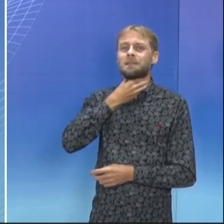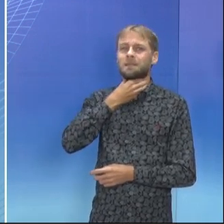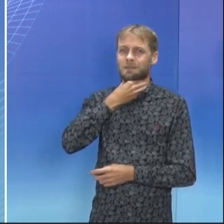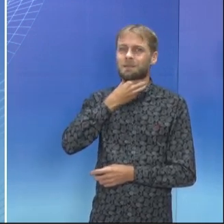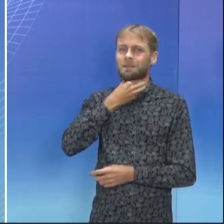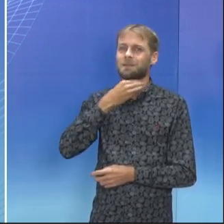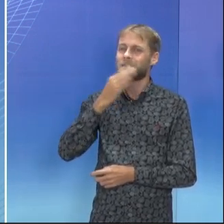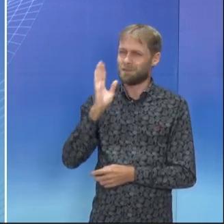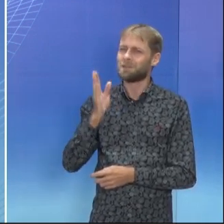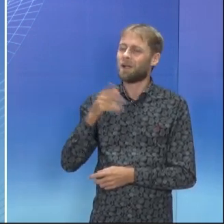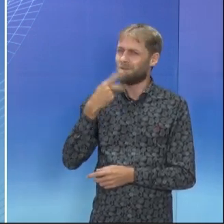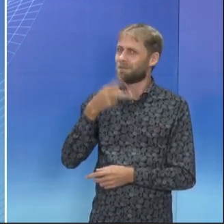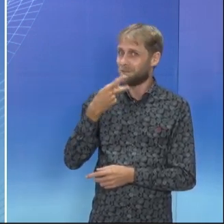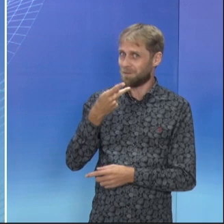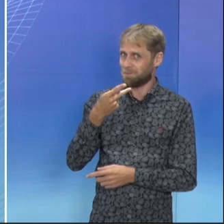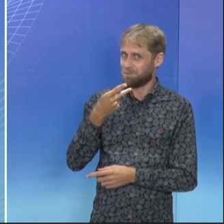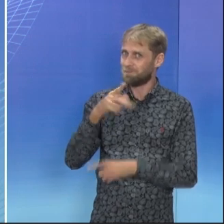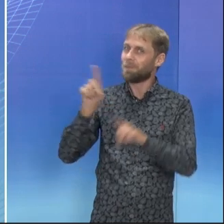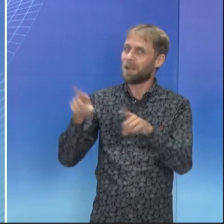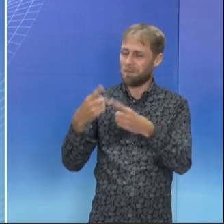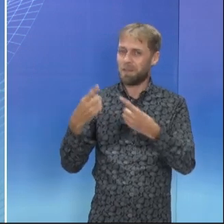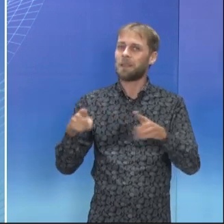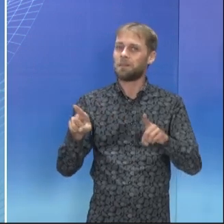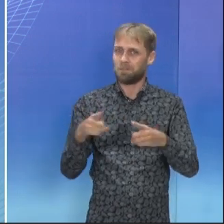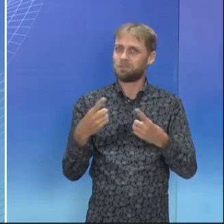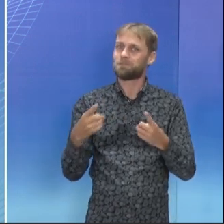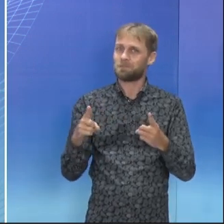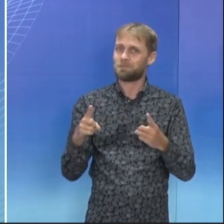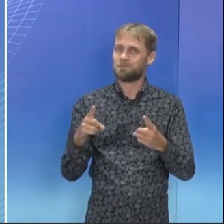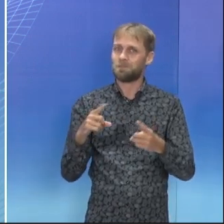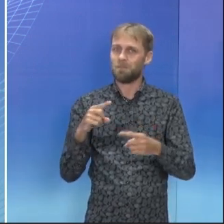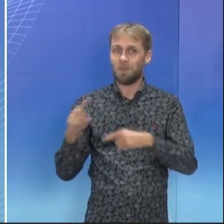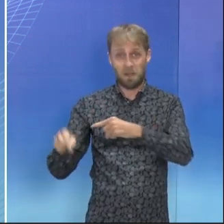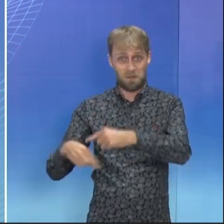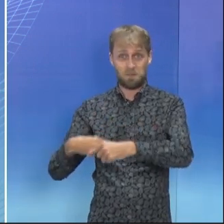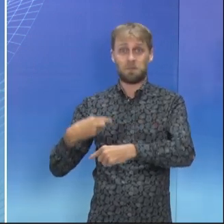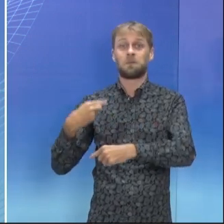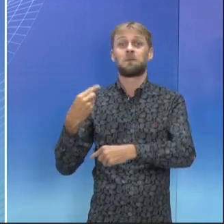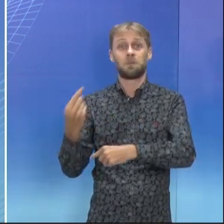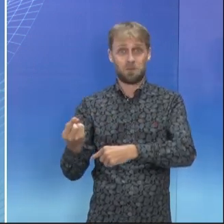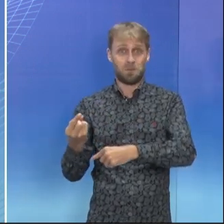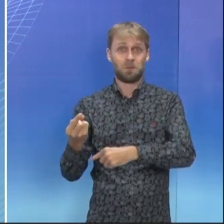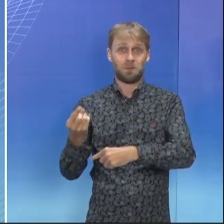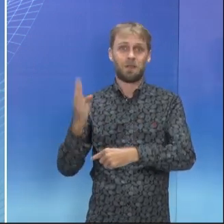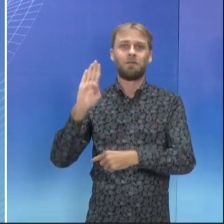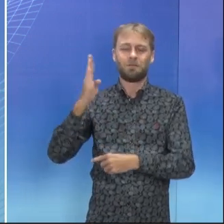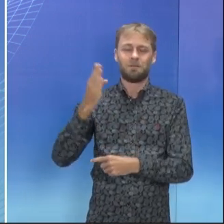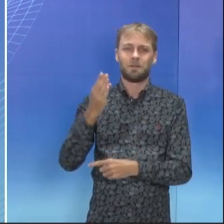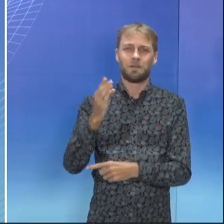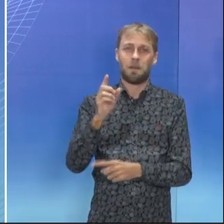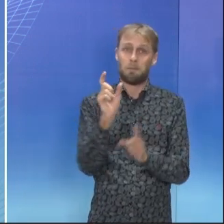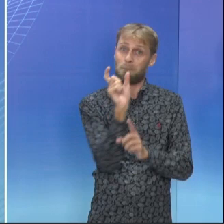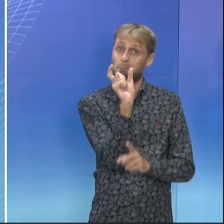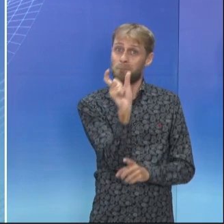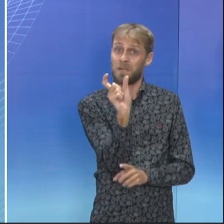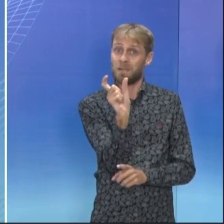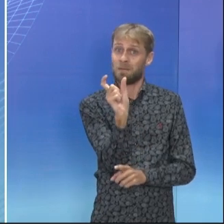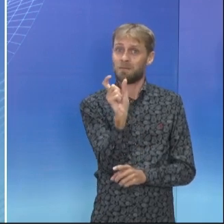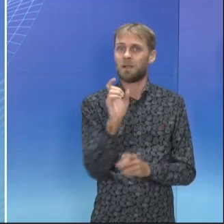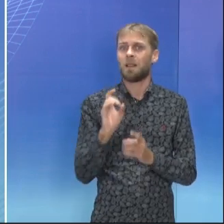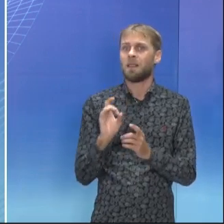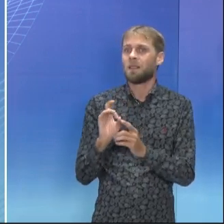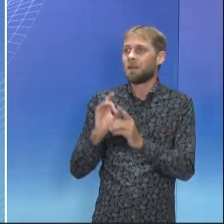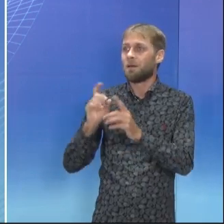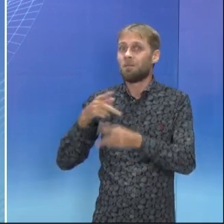falou assim, né? Então, essa música, ela tem outro falso cognato. Deja que